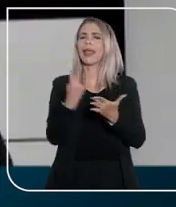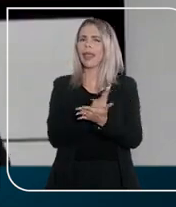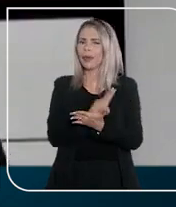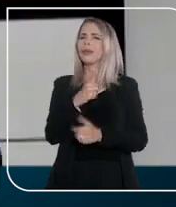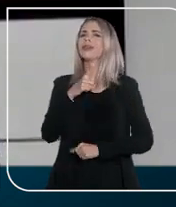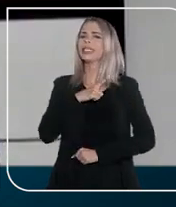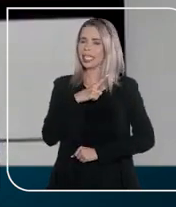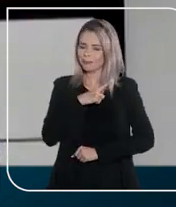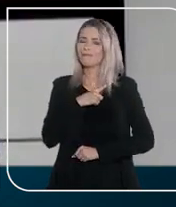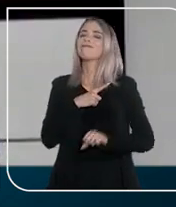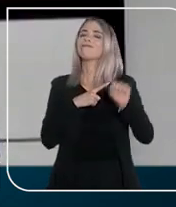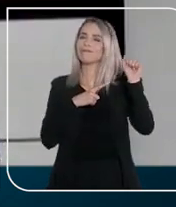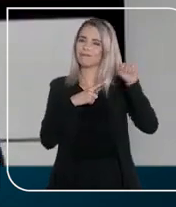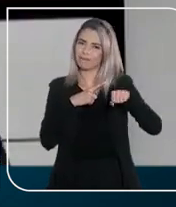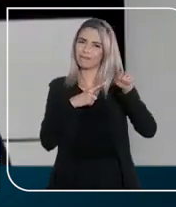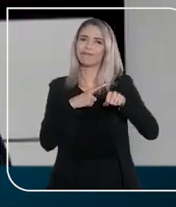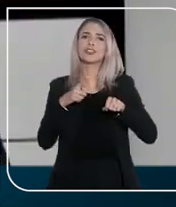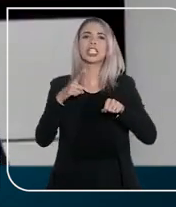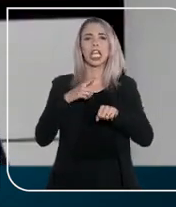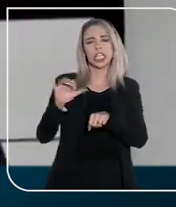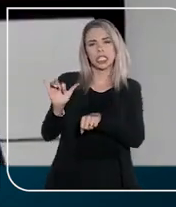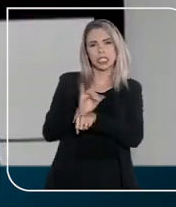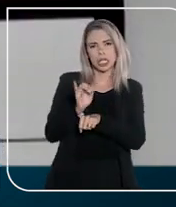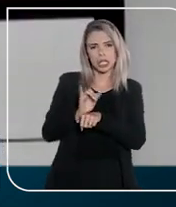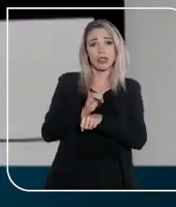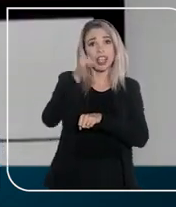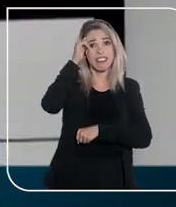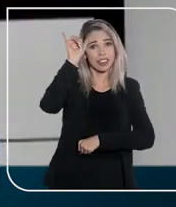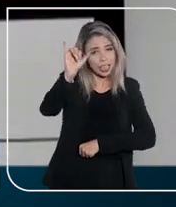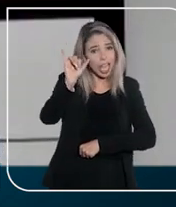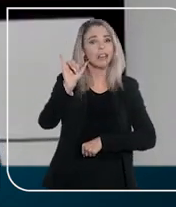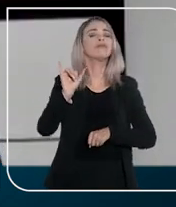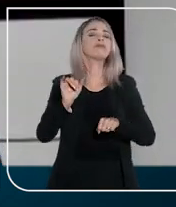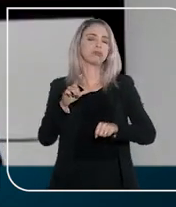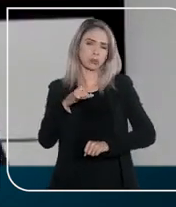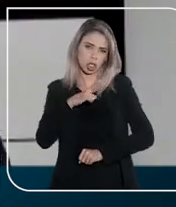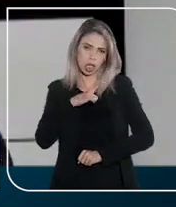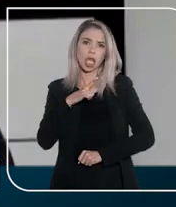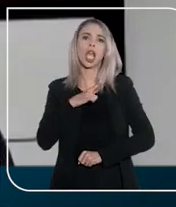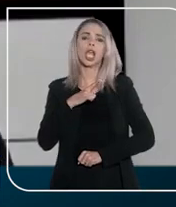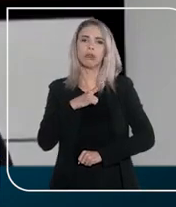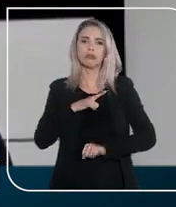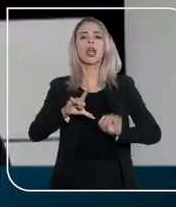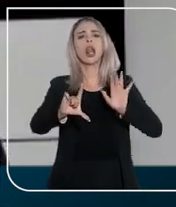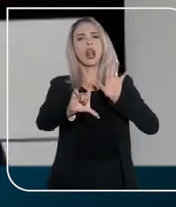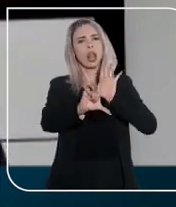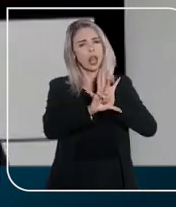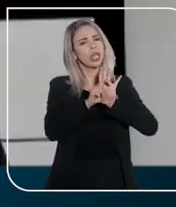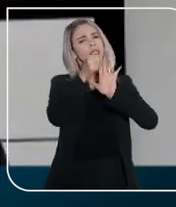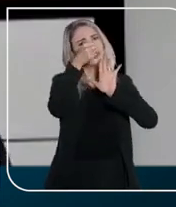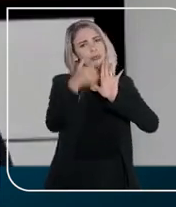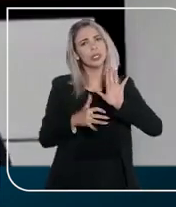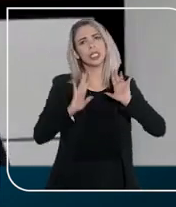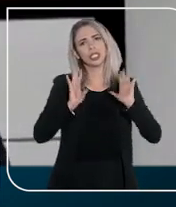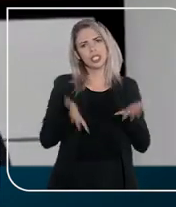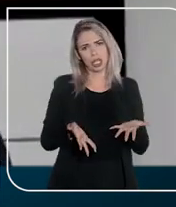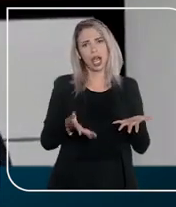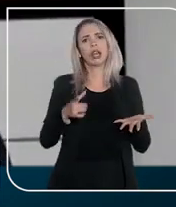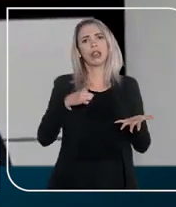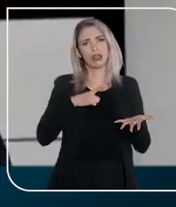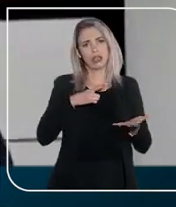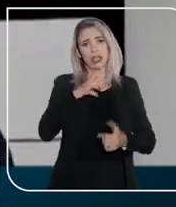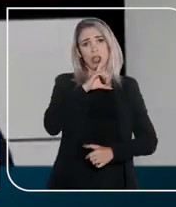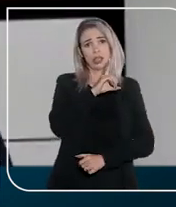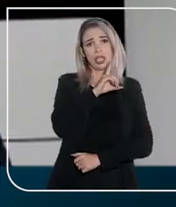Existe. Existem mecanismos para coibir essa fraude? Existem. São lícitos? Sim, o Supremo já reconheceu isso na DC